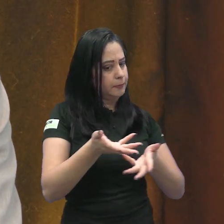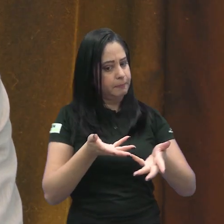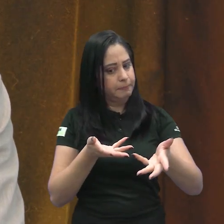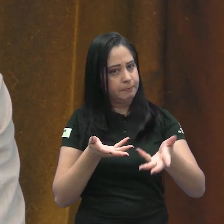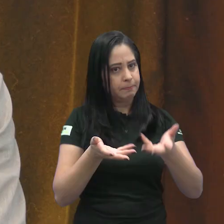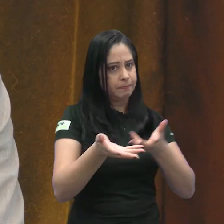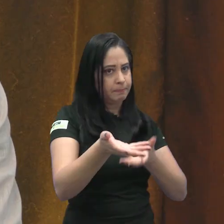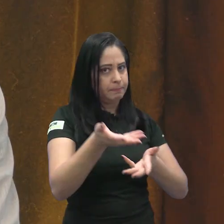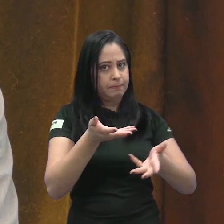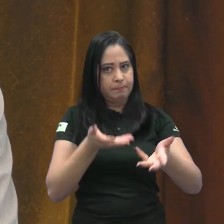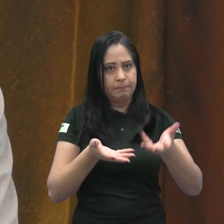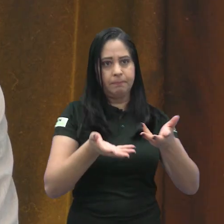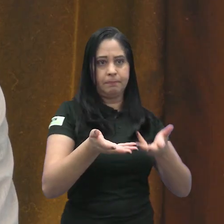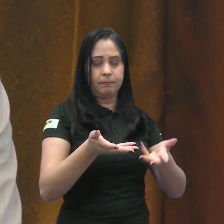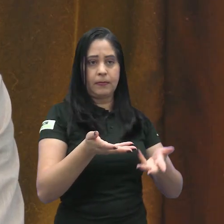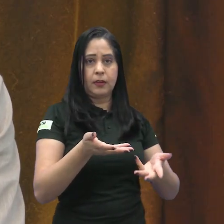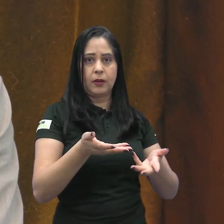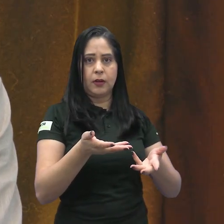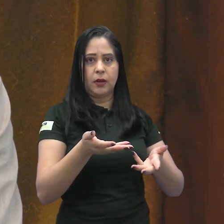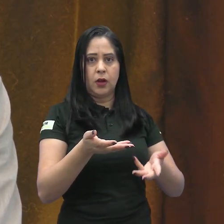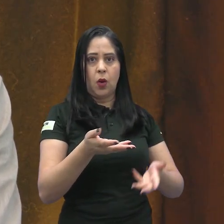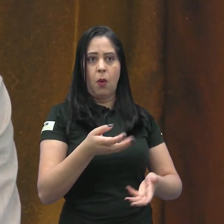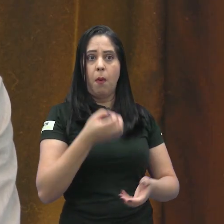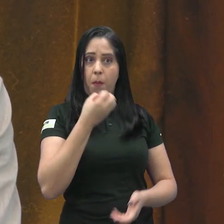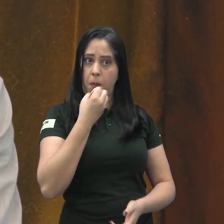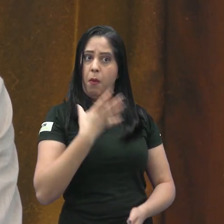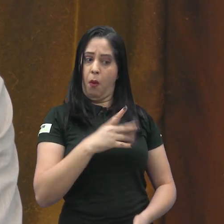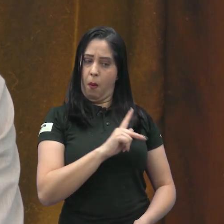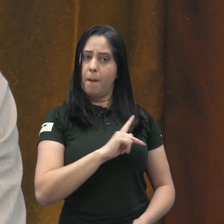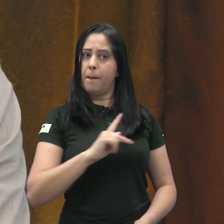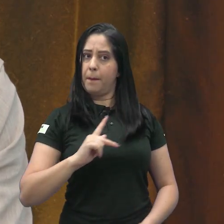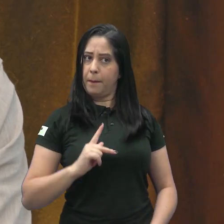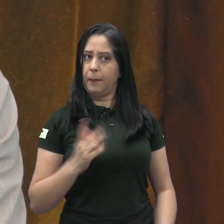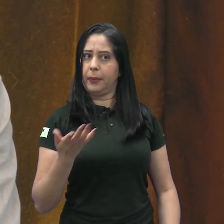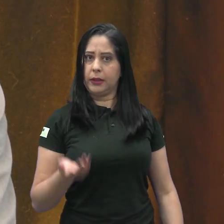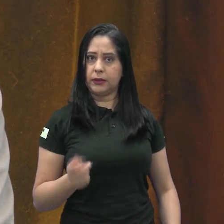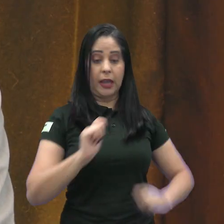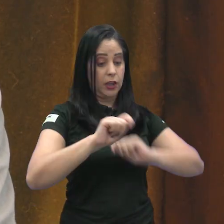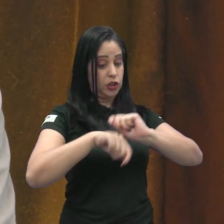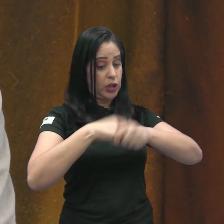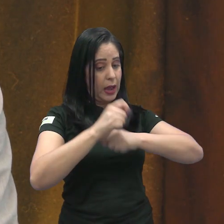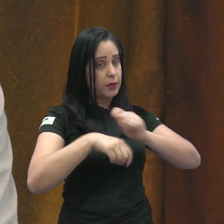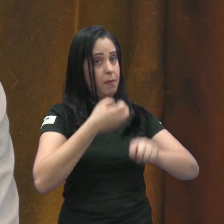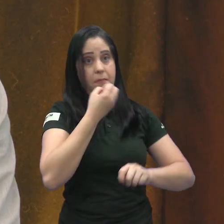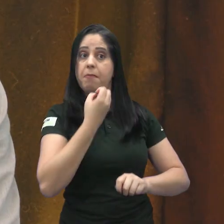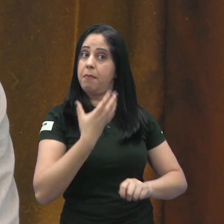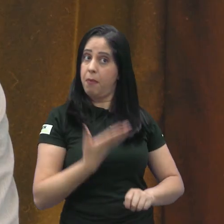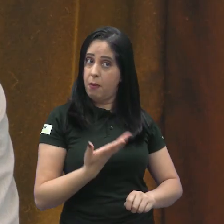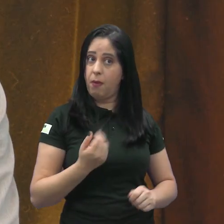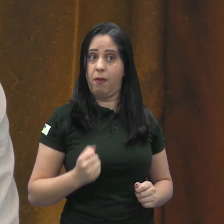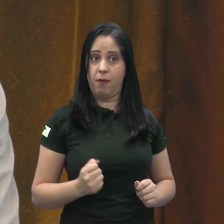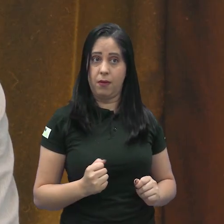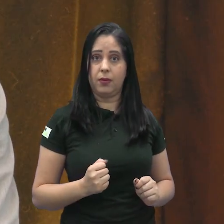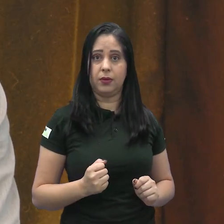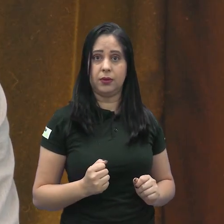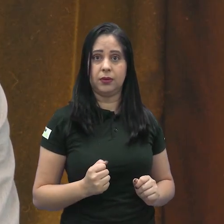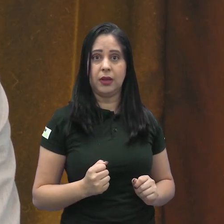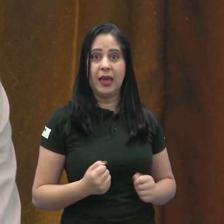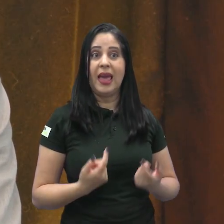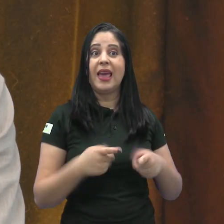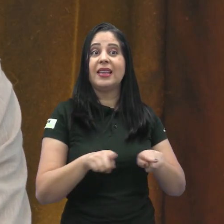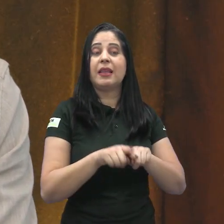você consiga ser um bom presidente, fazer uma boa gestão, principalmente fazer que se